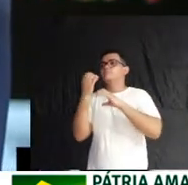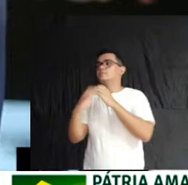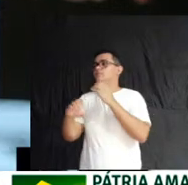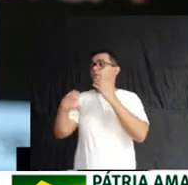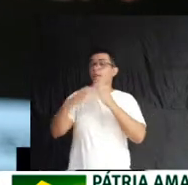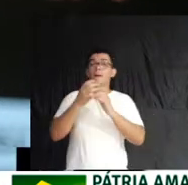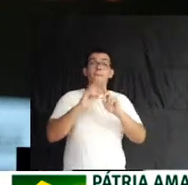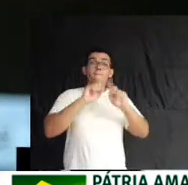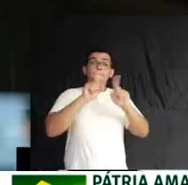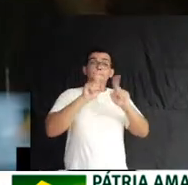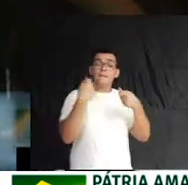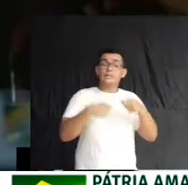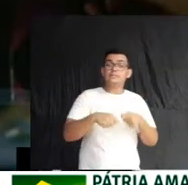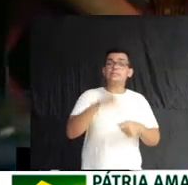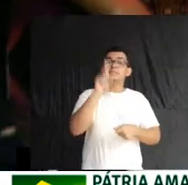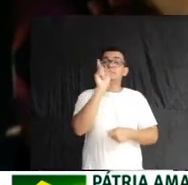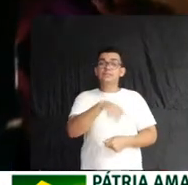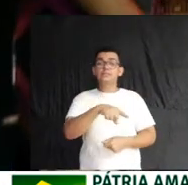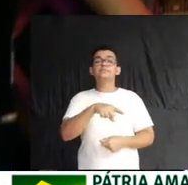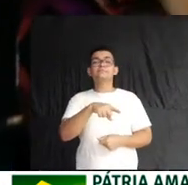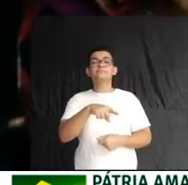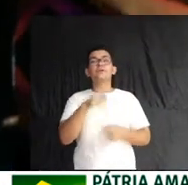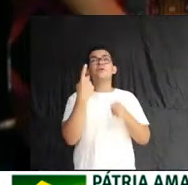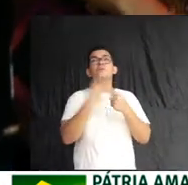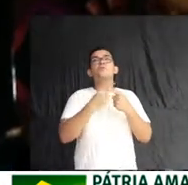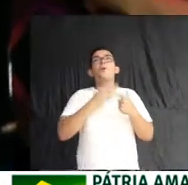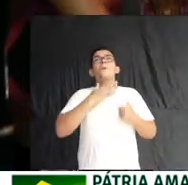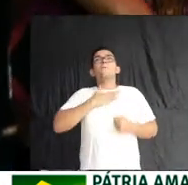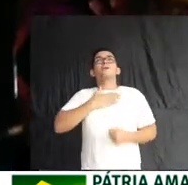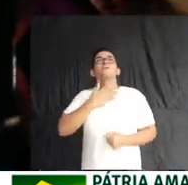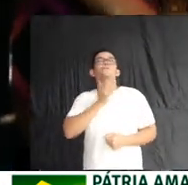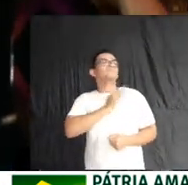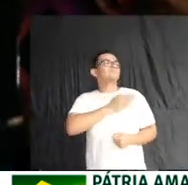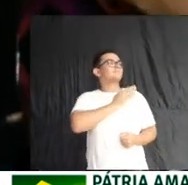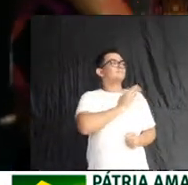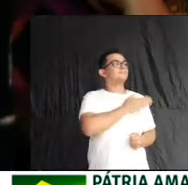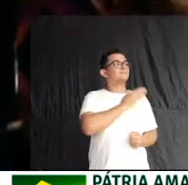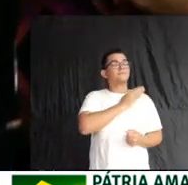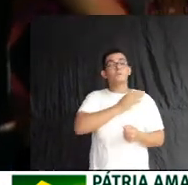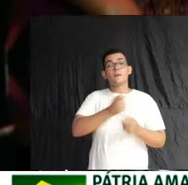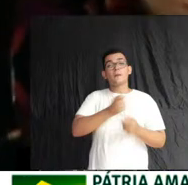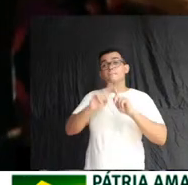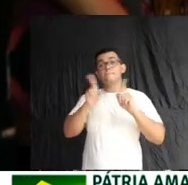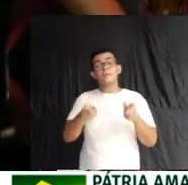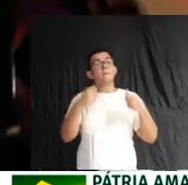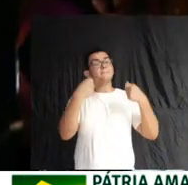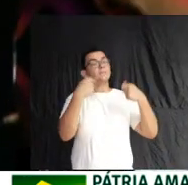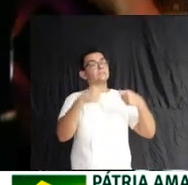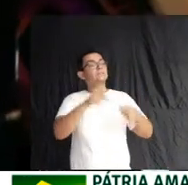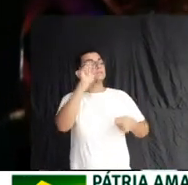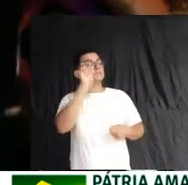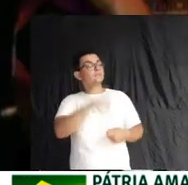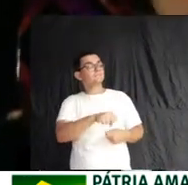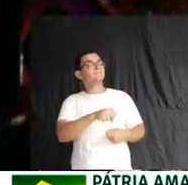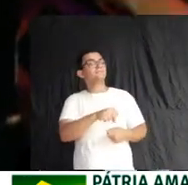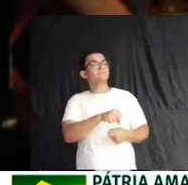Tem que ser assim. Esse é o meu coração. Não diga, não precisa.